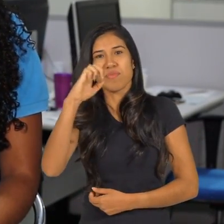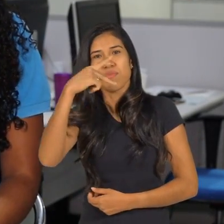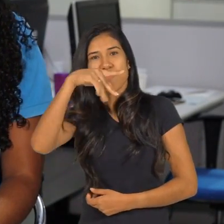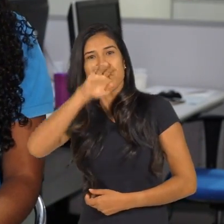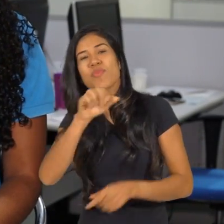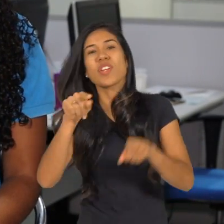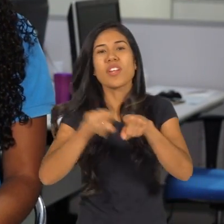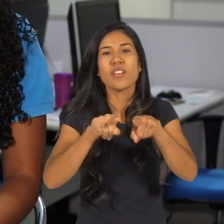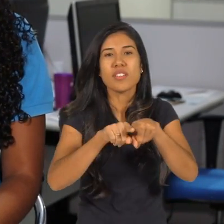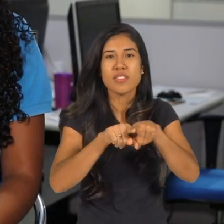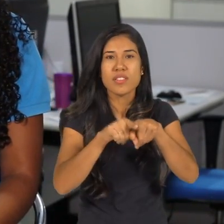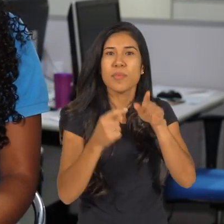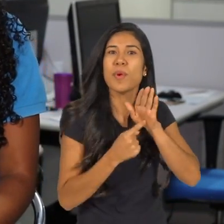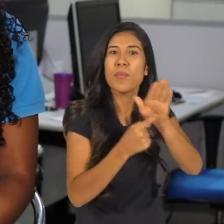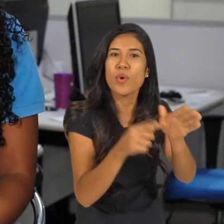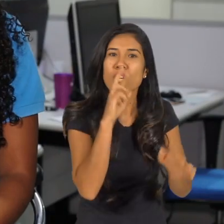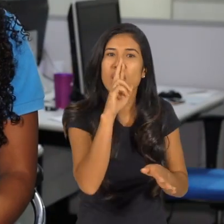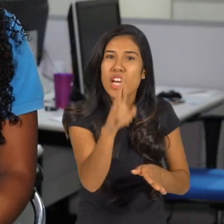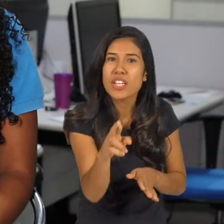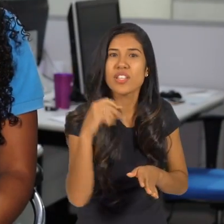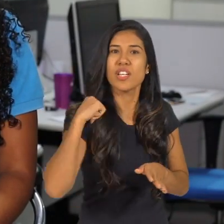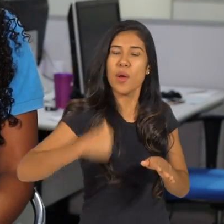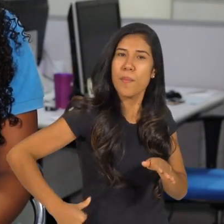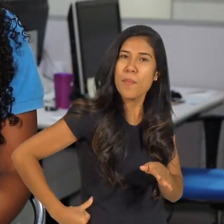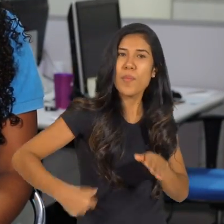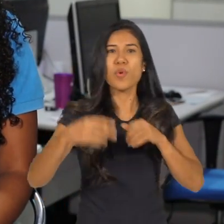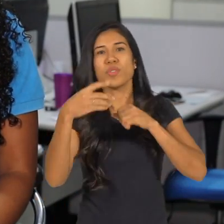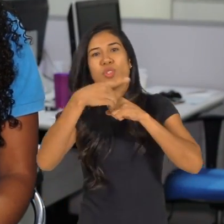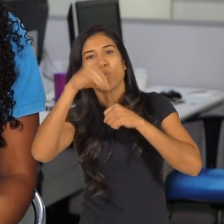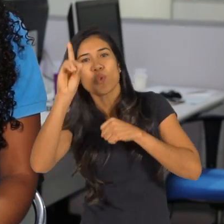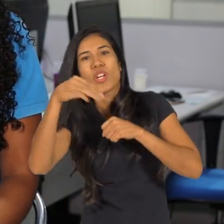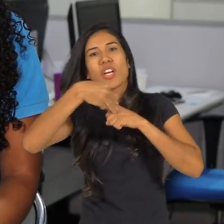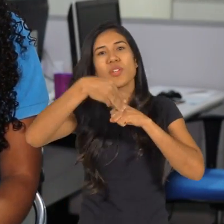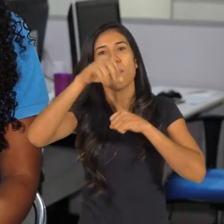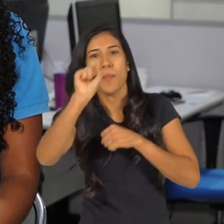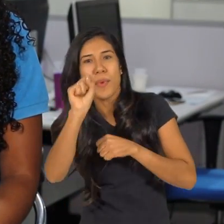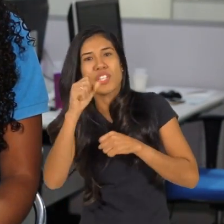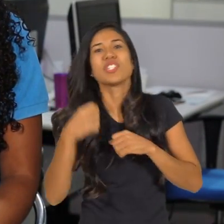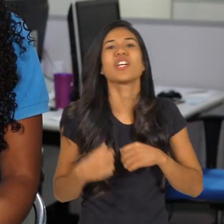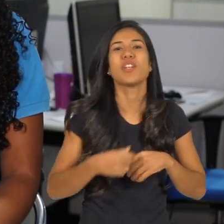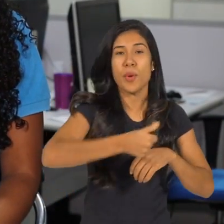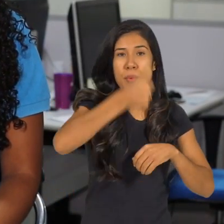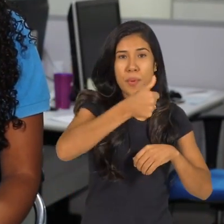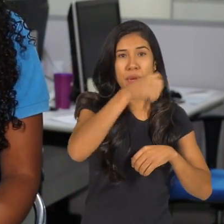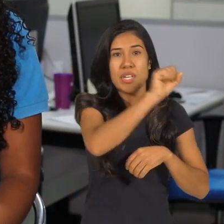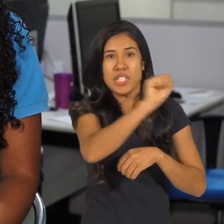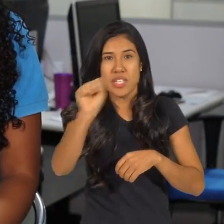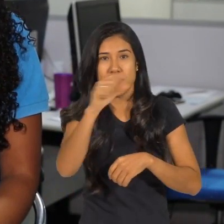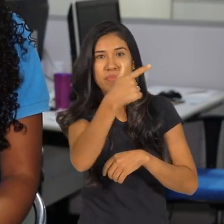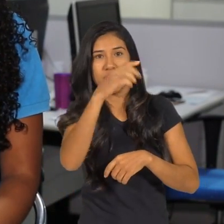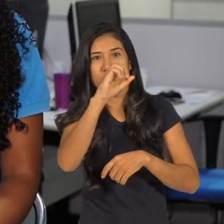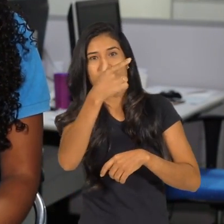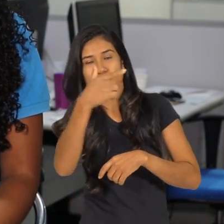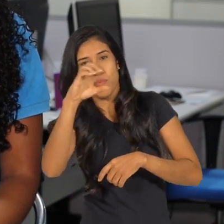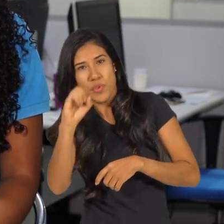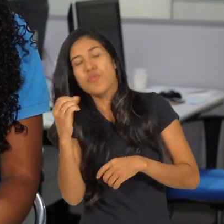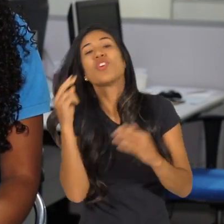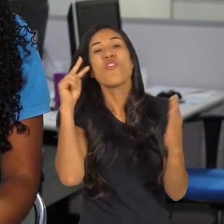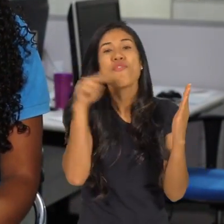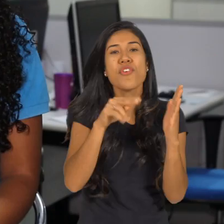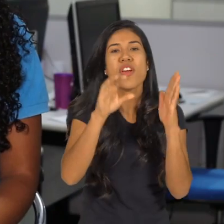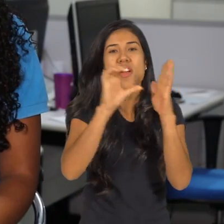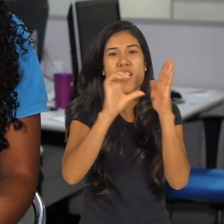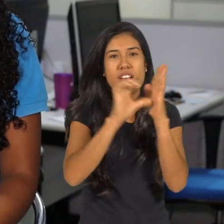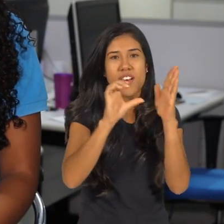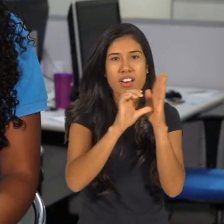o resultado da concessão de bolsas de pós-graduação referentes ao primeiro semestre de 2020. Para acessar o edital e ver o